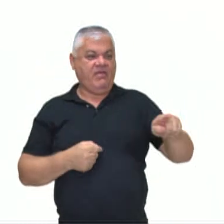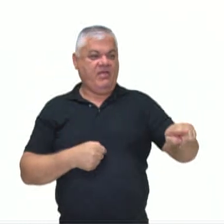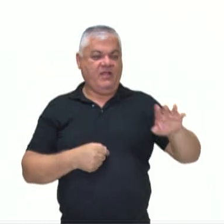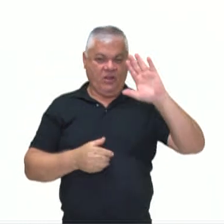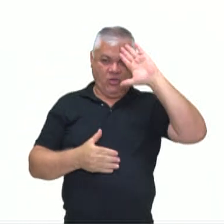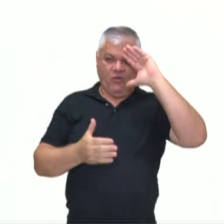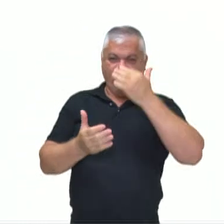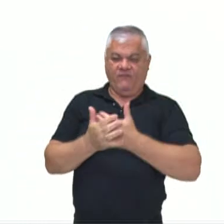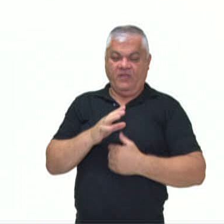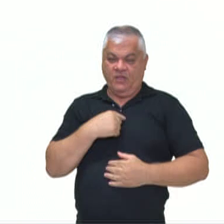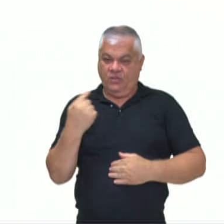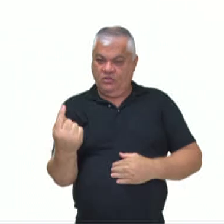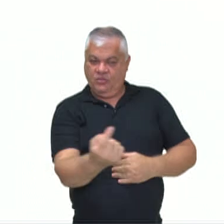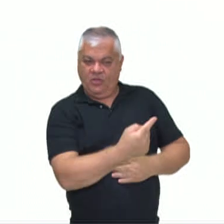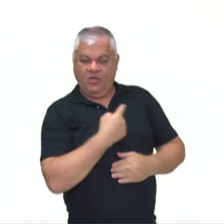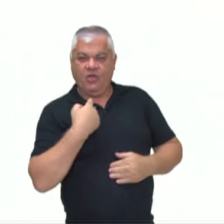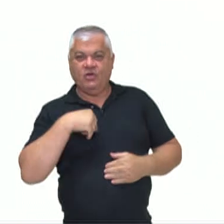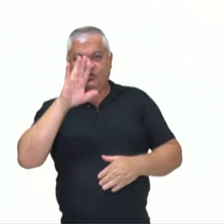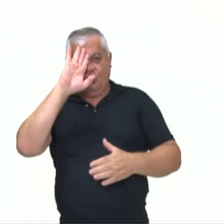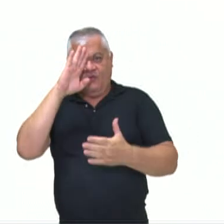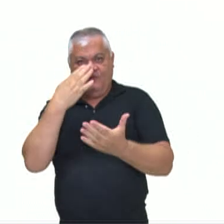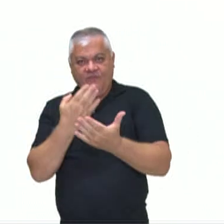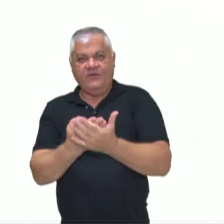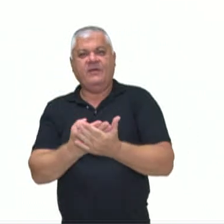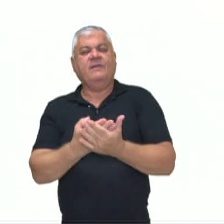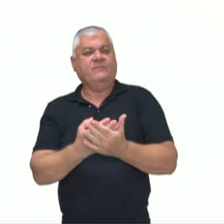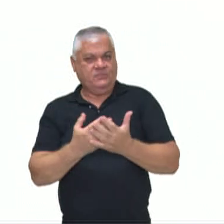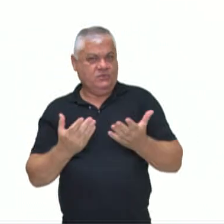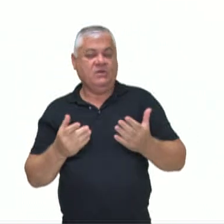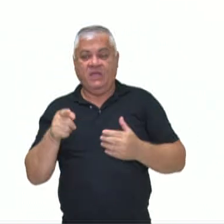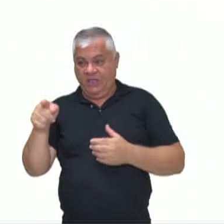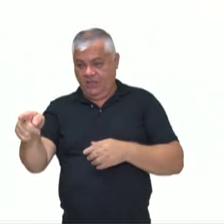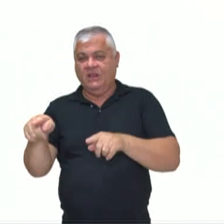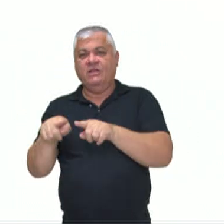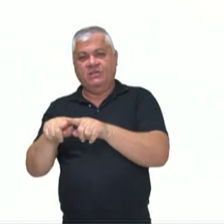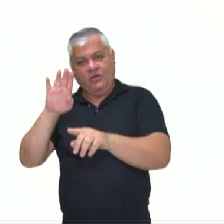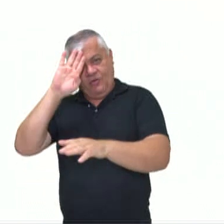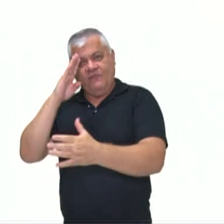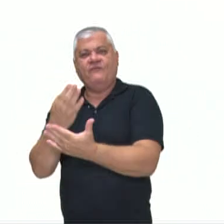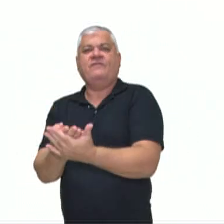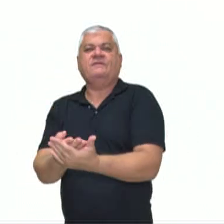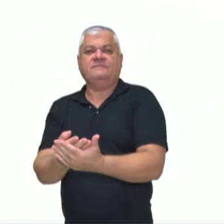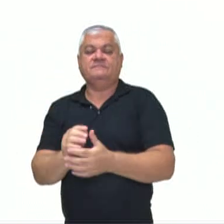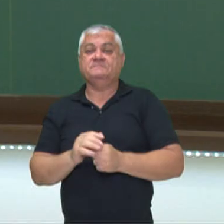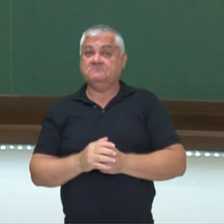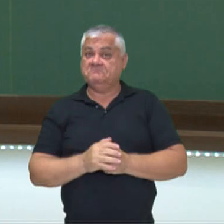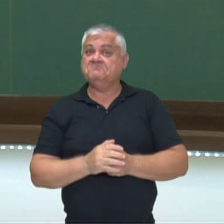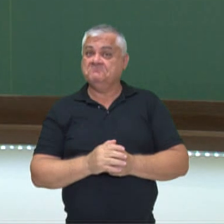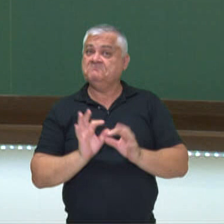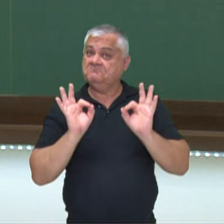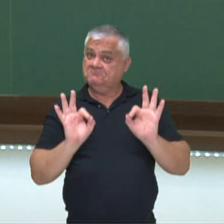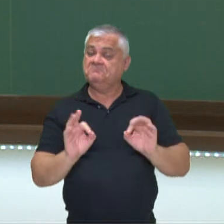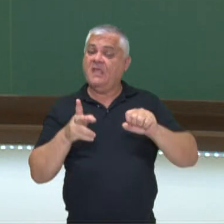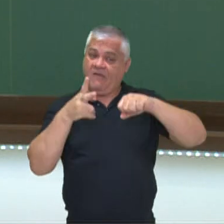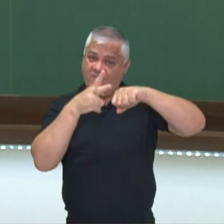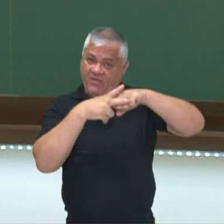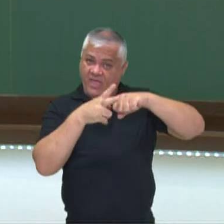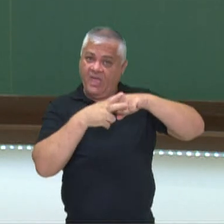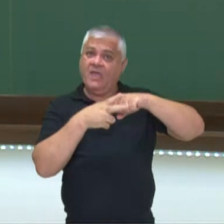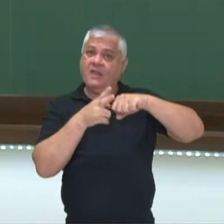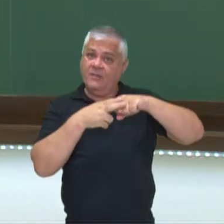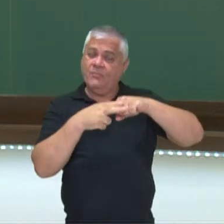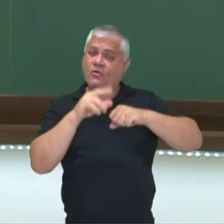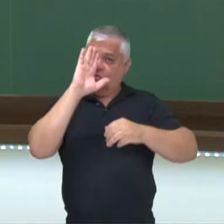nosotros confiamos, vosotros confiais, ellos confiam. Então, até aqui, está conjugando o verbo de acordo